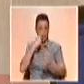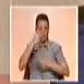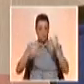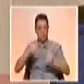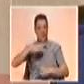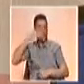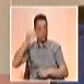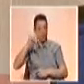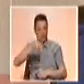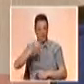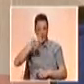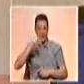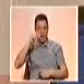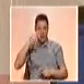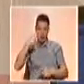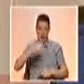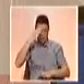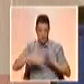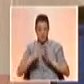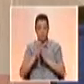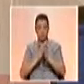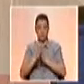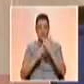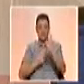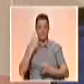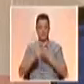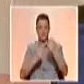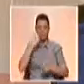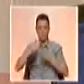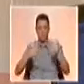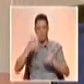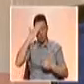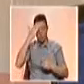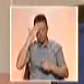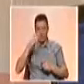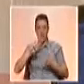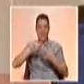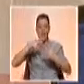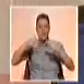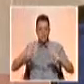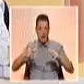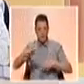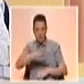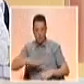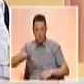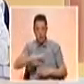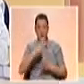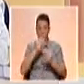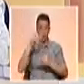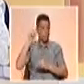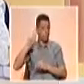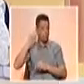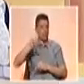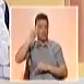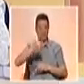também. Portanto, vão surgindo estas oportunidades, porque às vezes as pessoas não têm consciência disso. As autarquias têm, a nível local, um papel muito importante